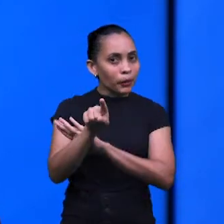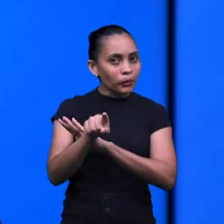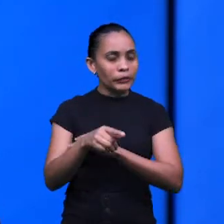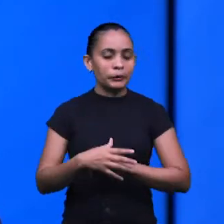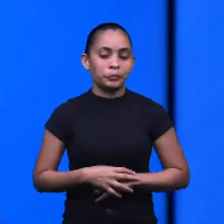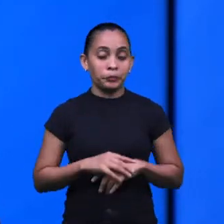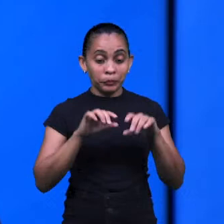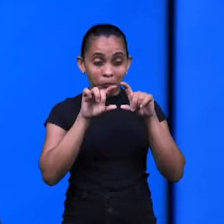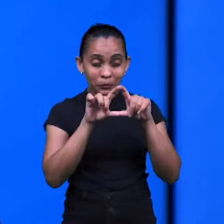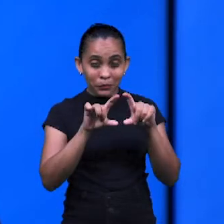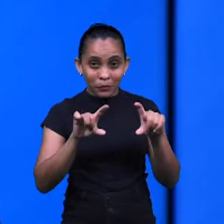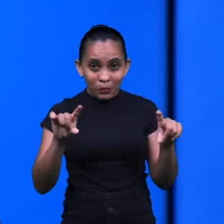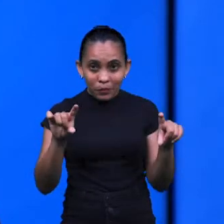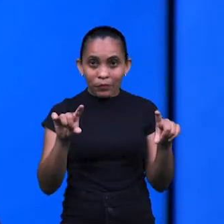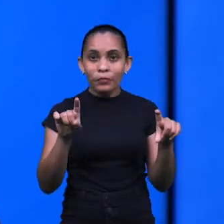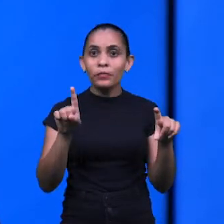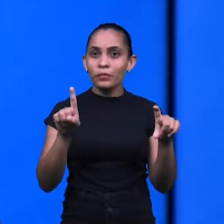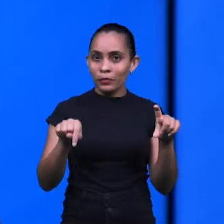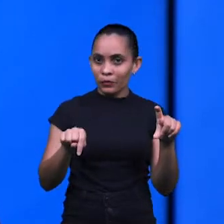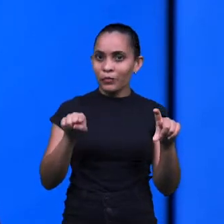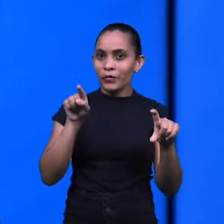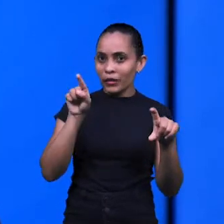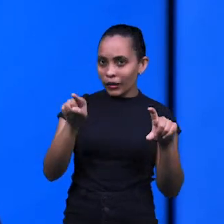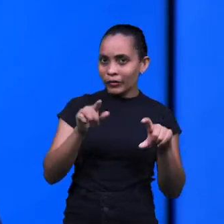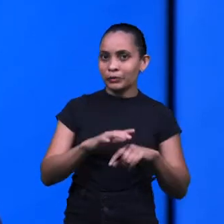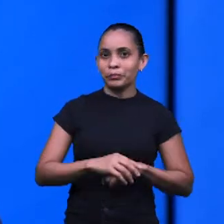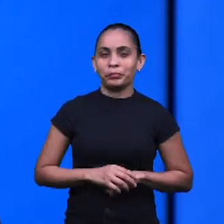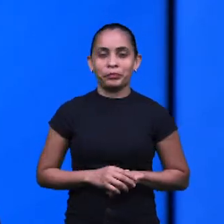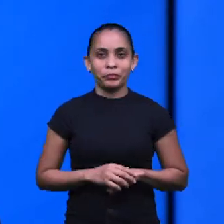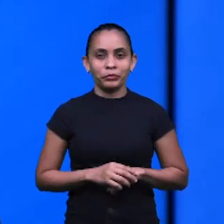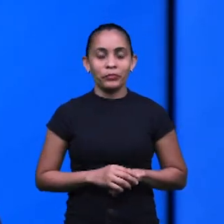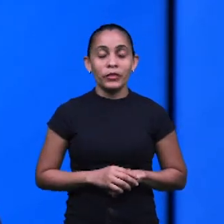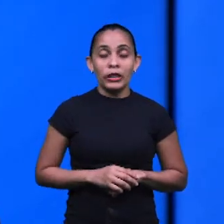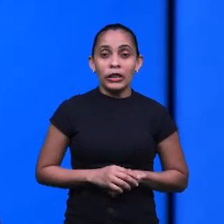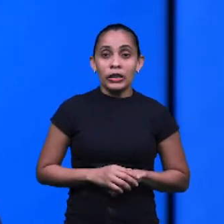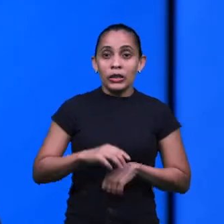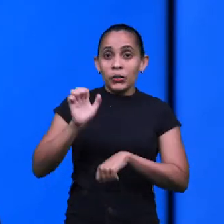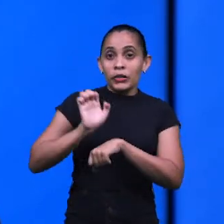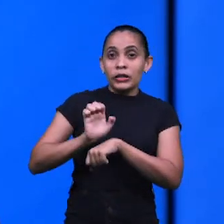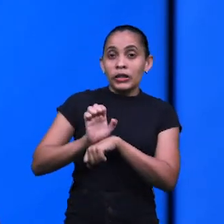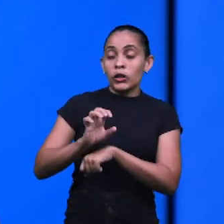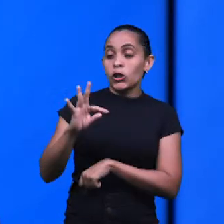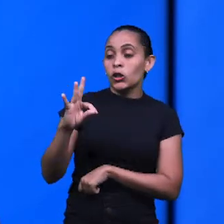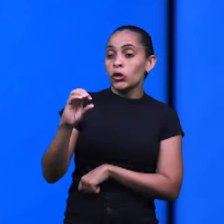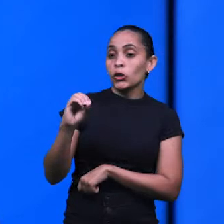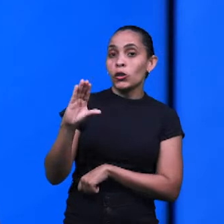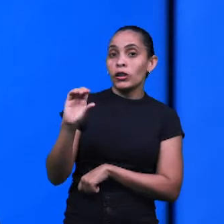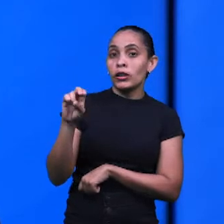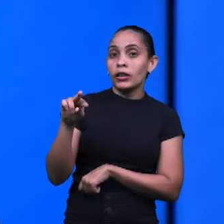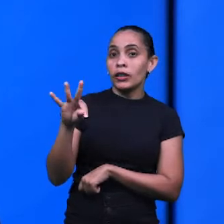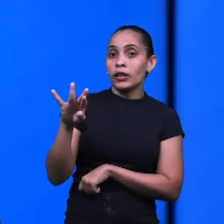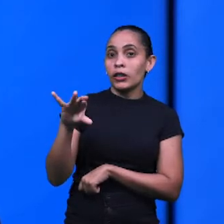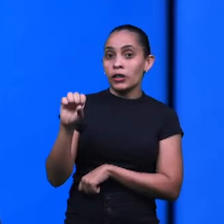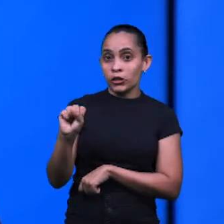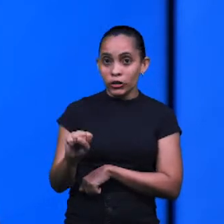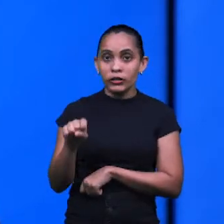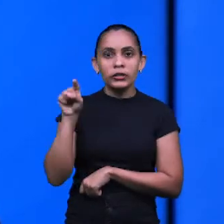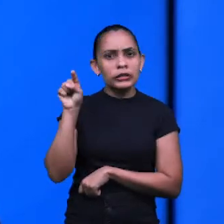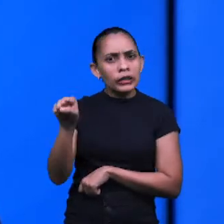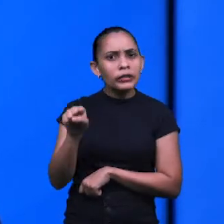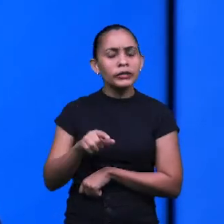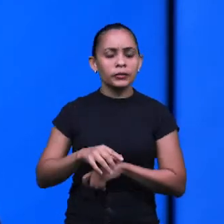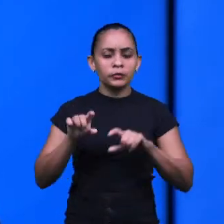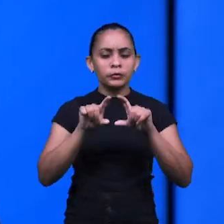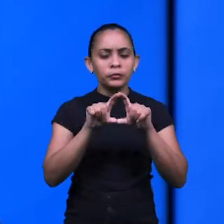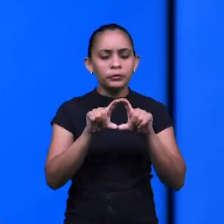e essa frase vem do estado de Tocantins, lá da nossa igreja de Taquaralto. Essa frase foi